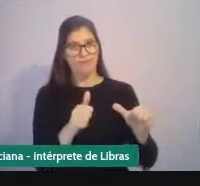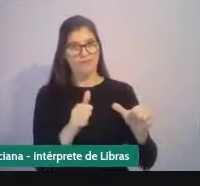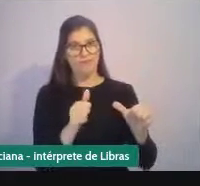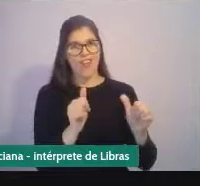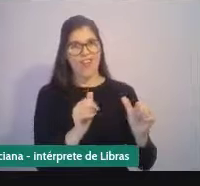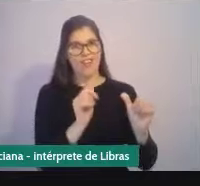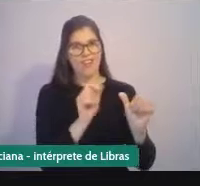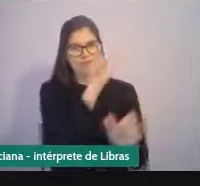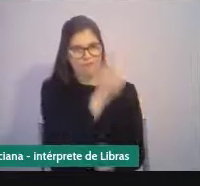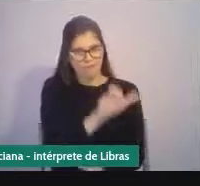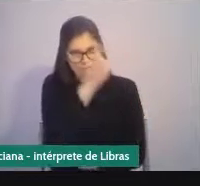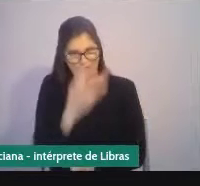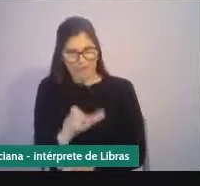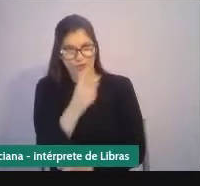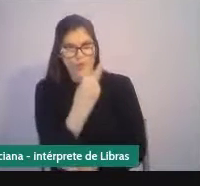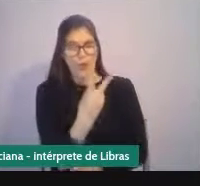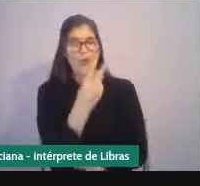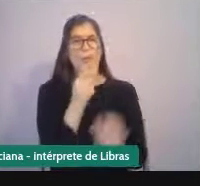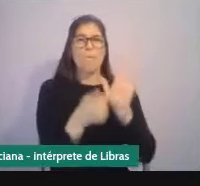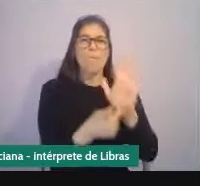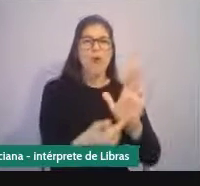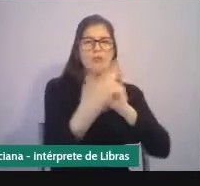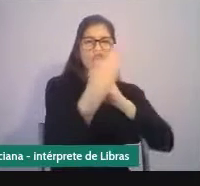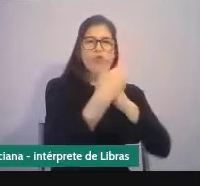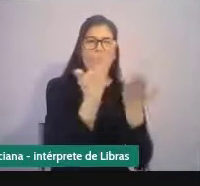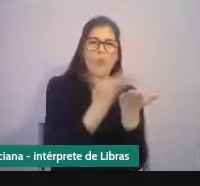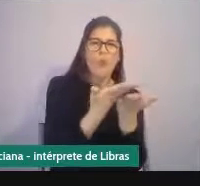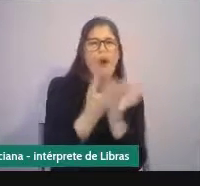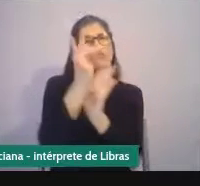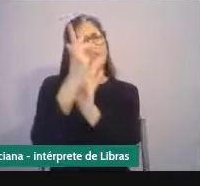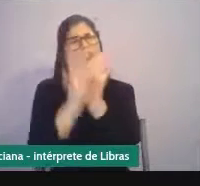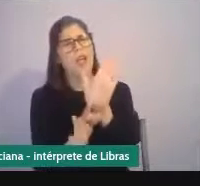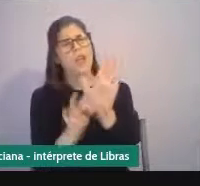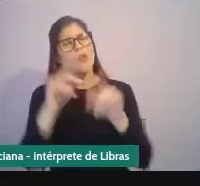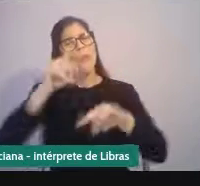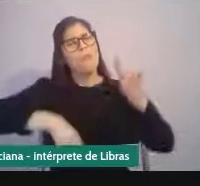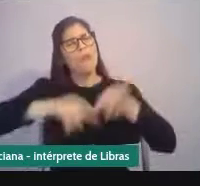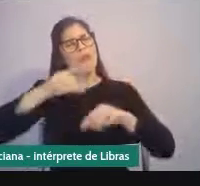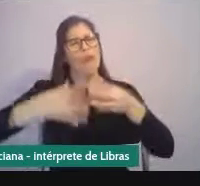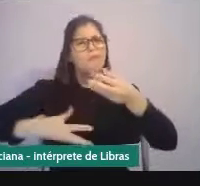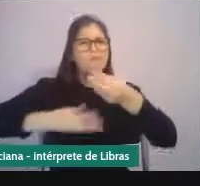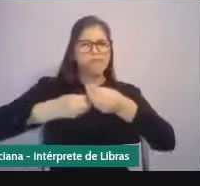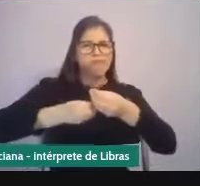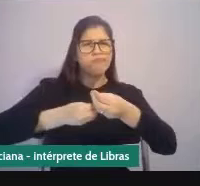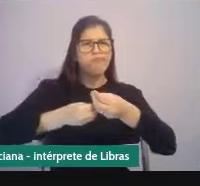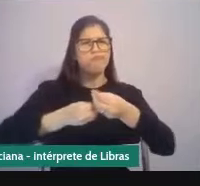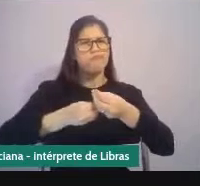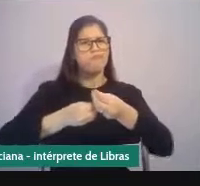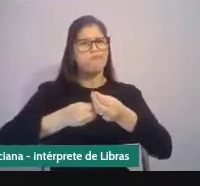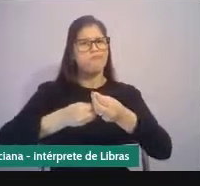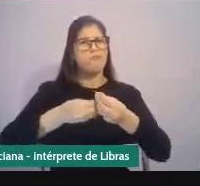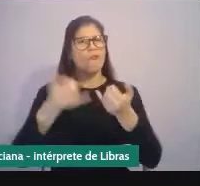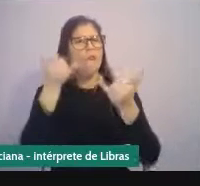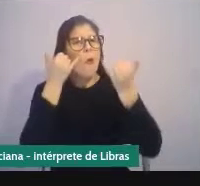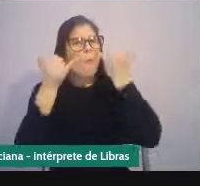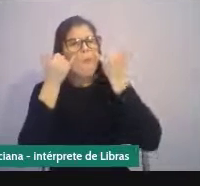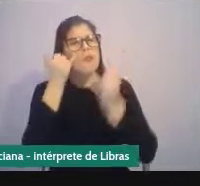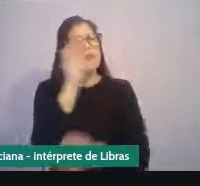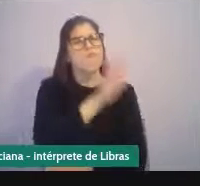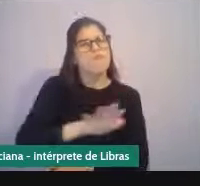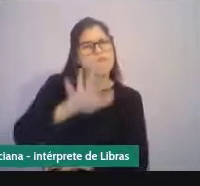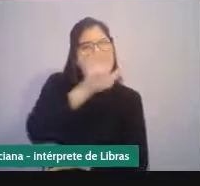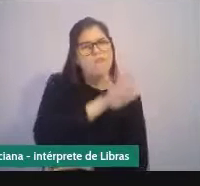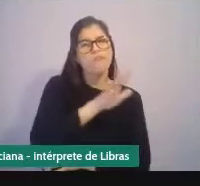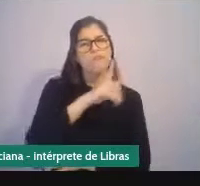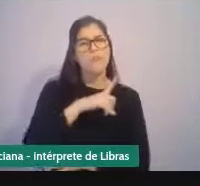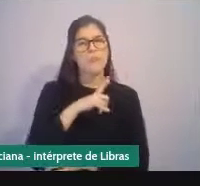slide, mostrando a videoaula, o texto didático, o material complementar fruto de curadoria, né, um material externo indicado